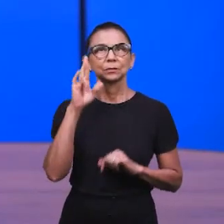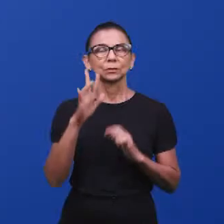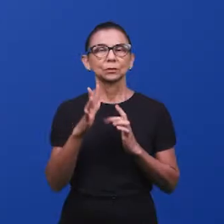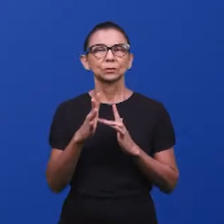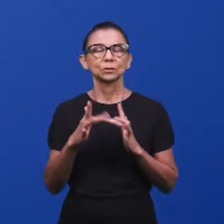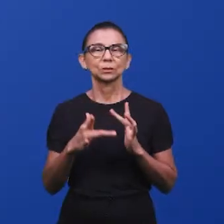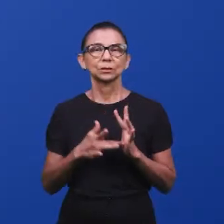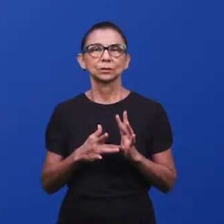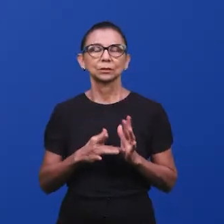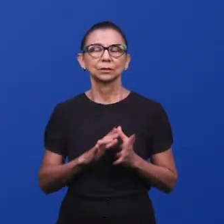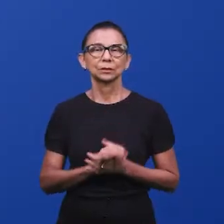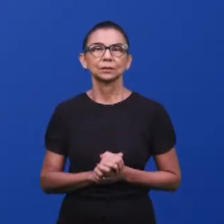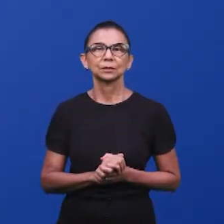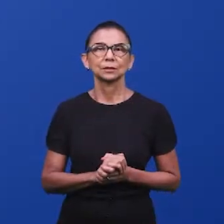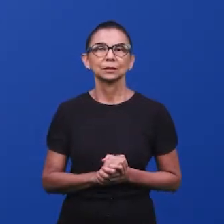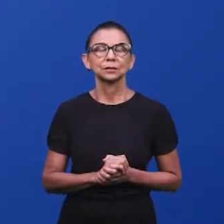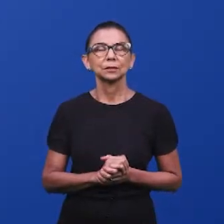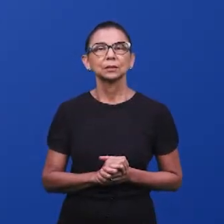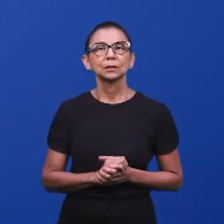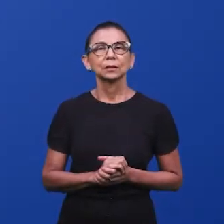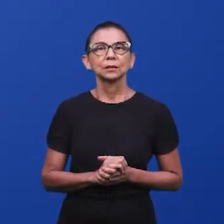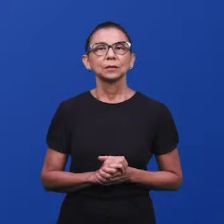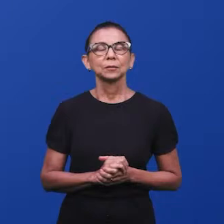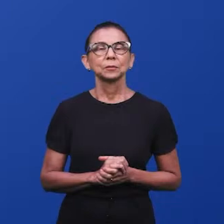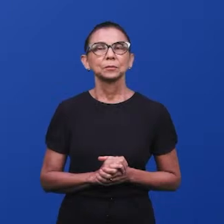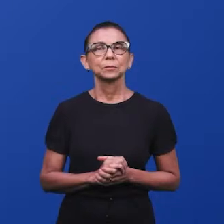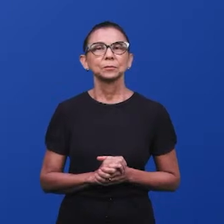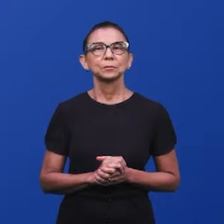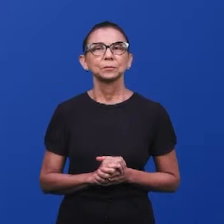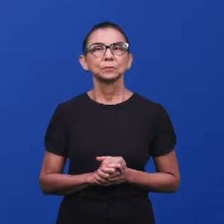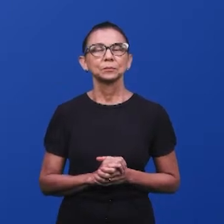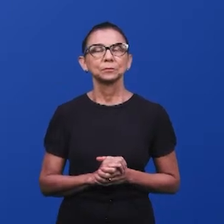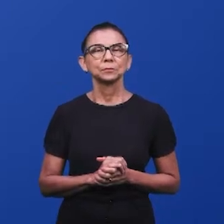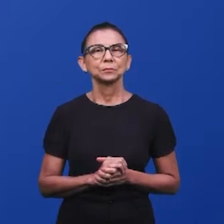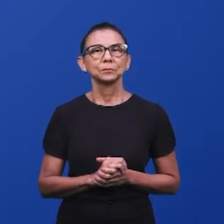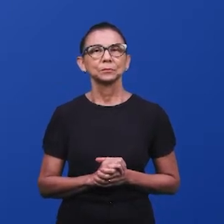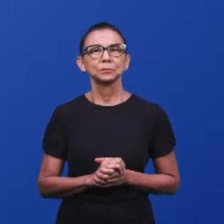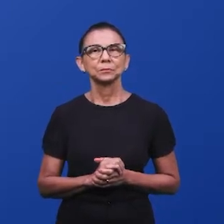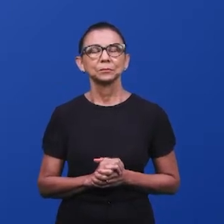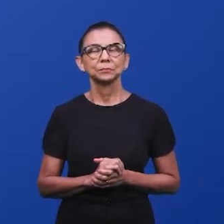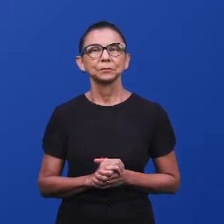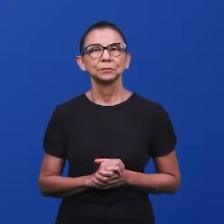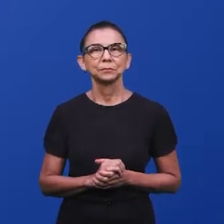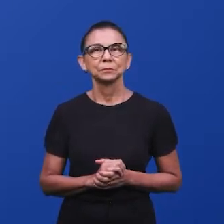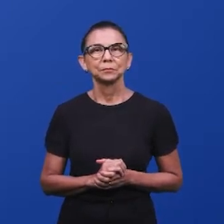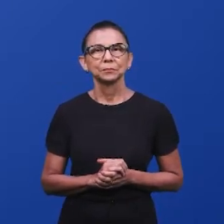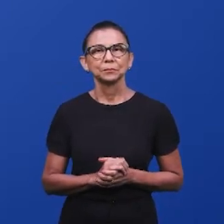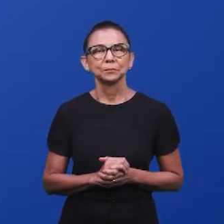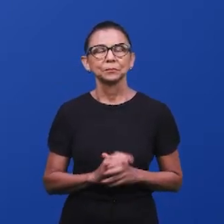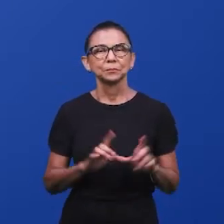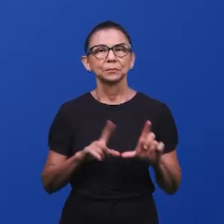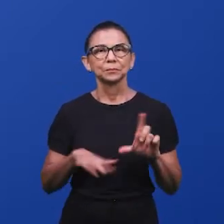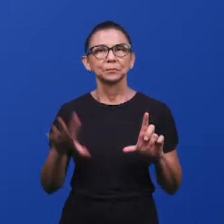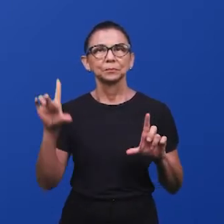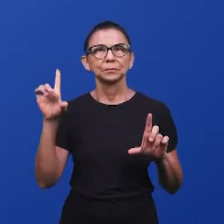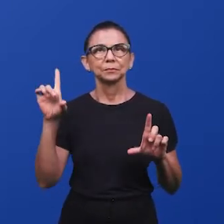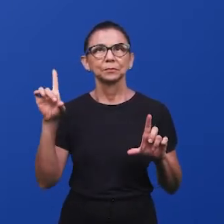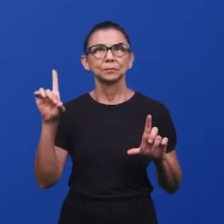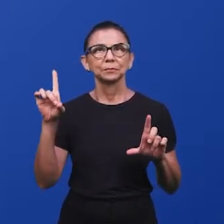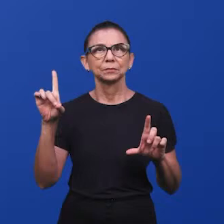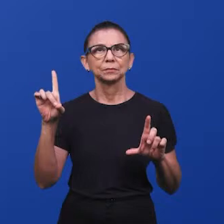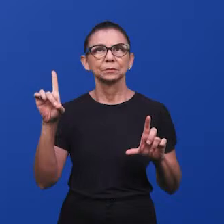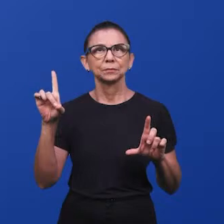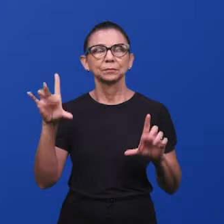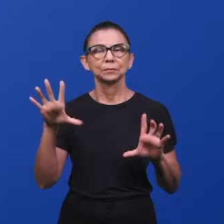irmão. A paz do Senhor Jesus, meus irmãos, respondendo a pergunta número 1, que seria a resposta da D,